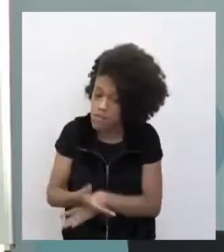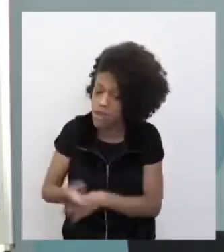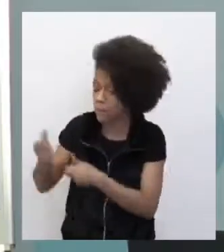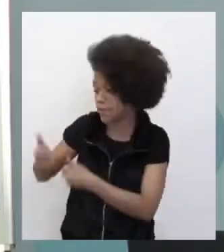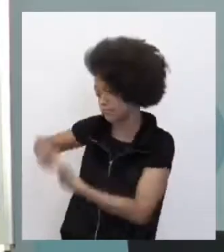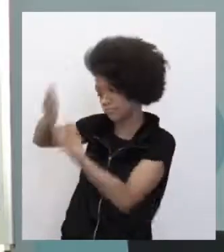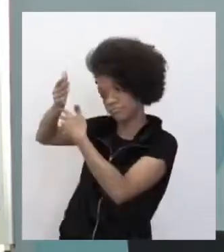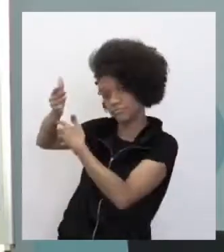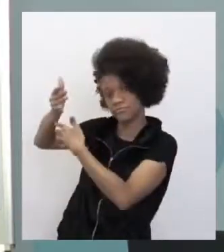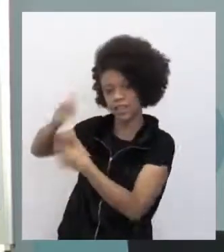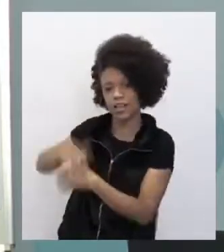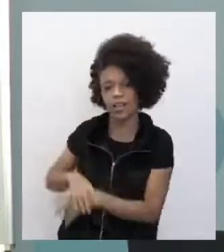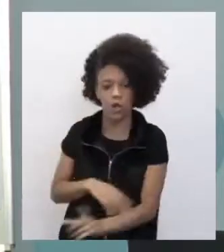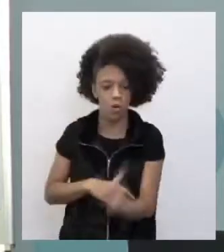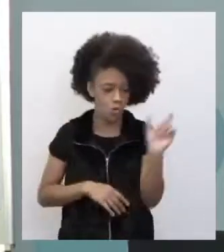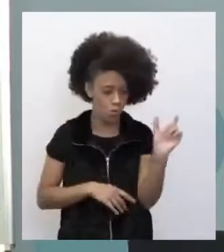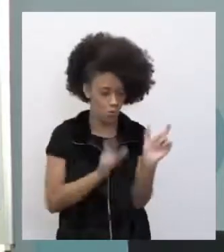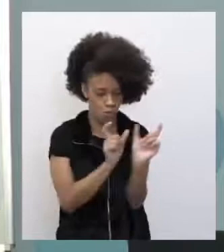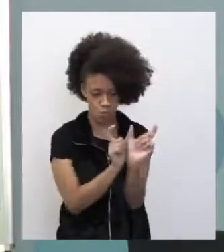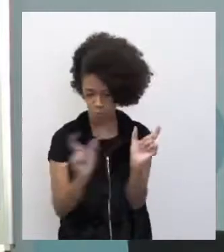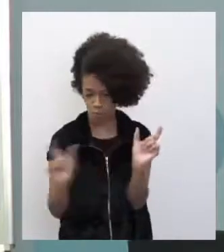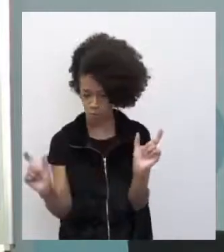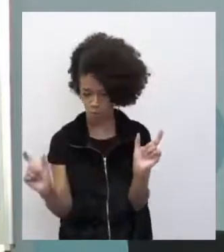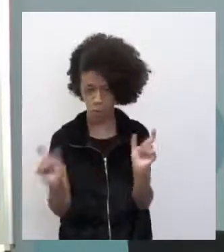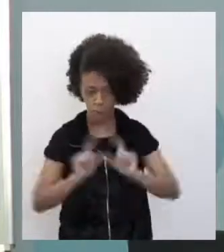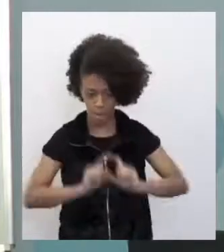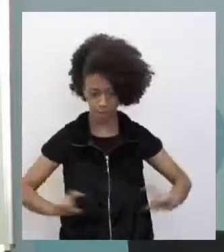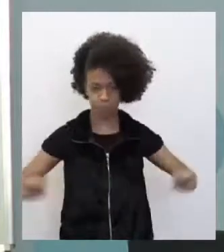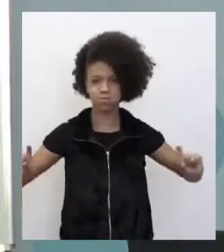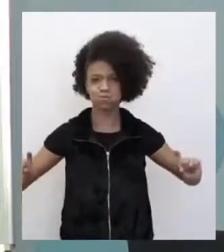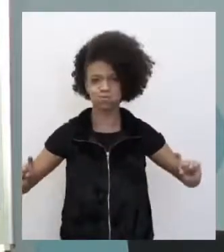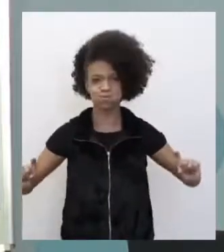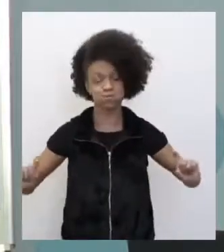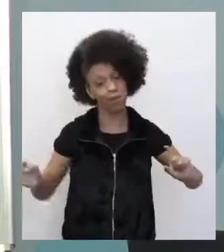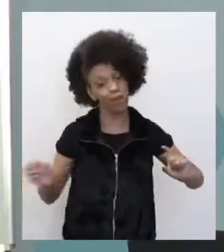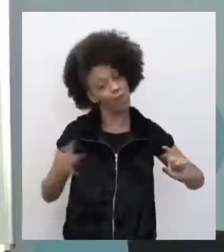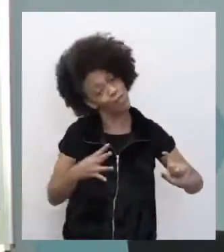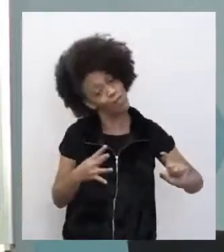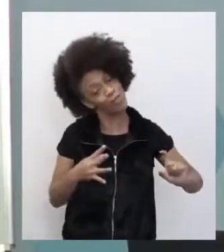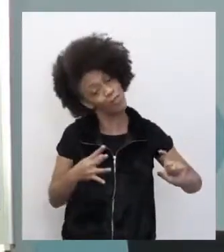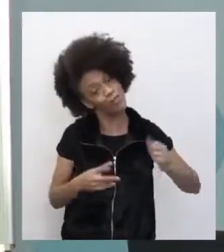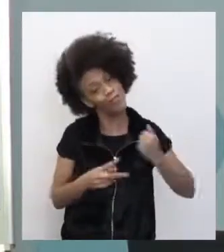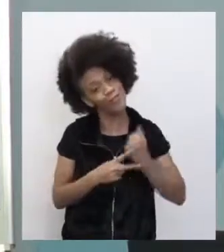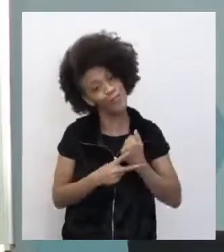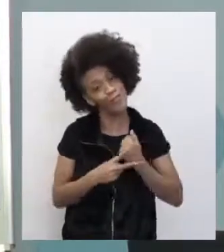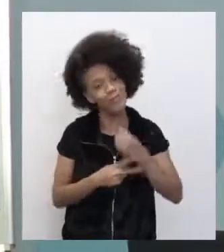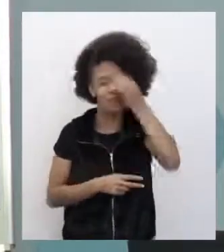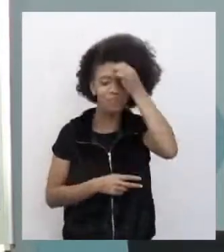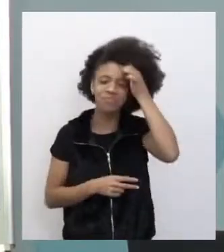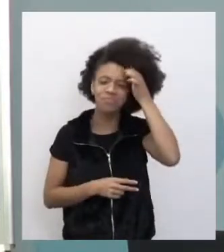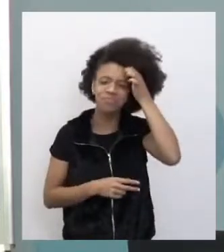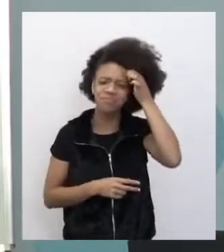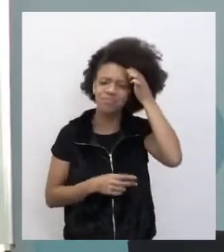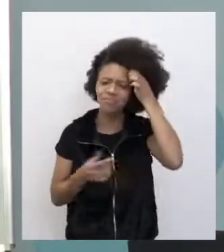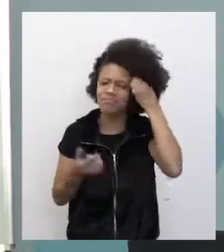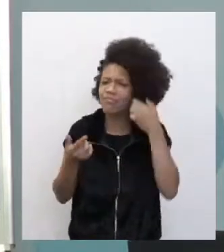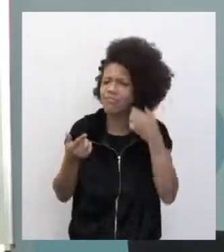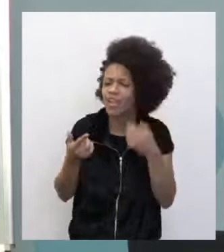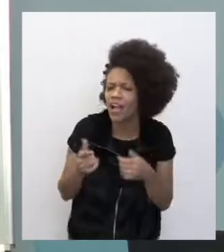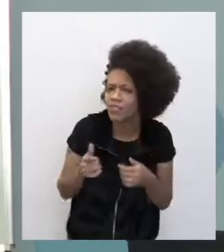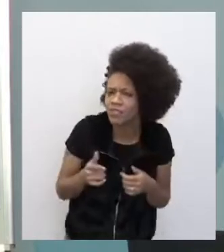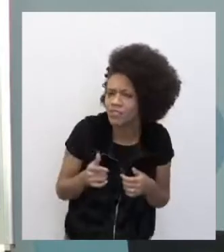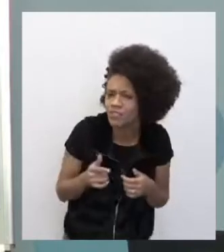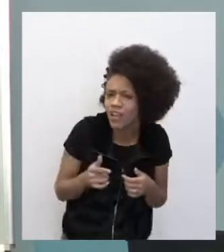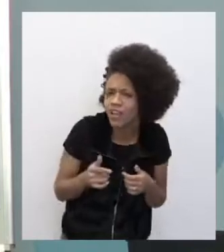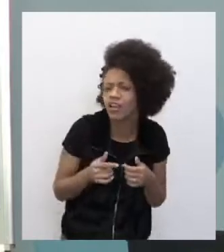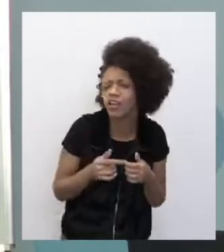o que era um adjetivo, tem um verbo. E aí criou-se uma nova oração. Essa oração não tem valor de adjetivo,